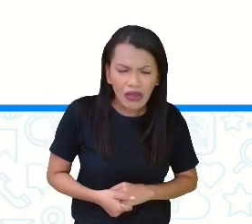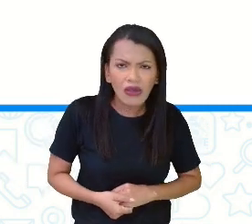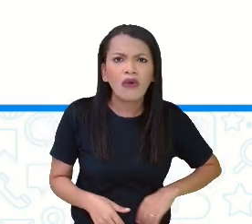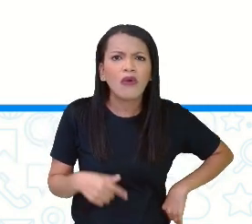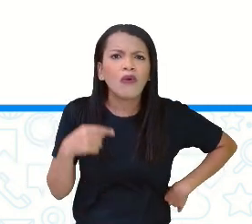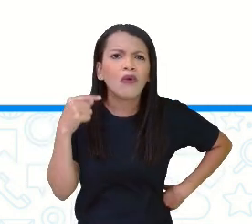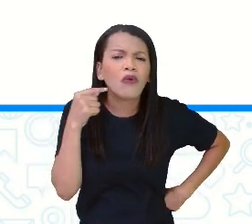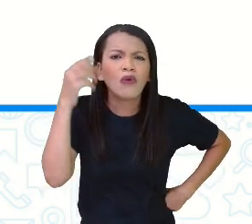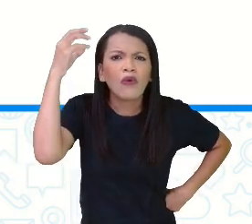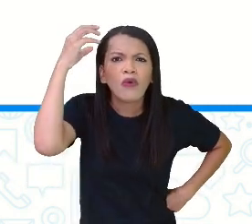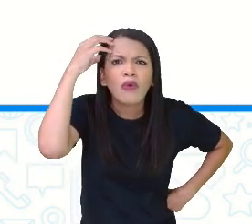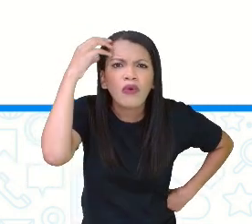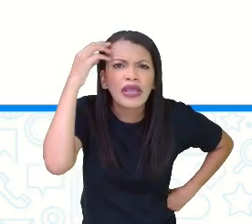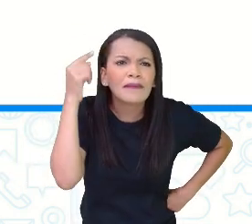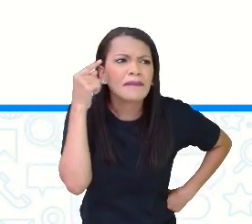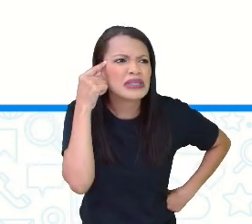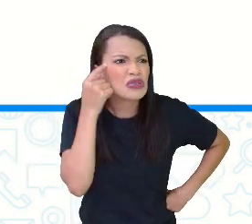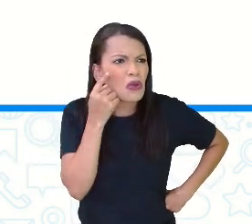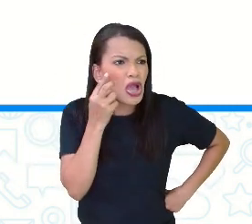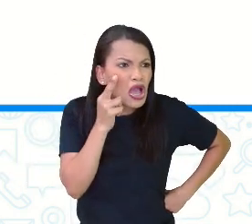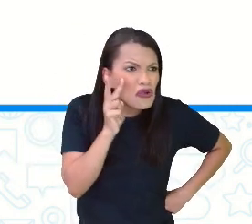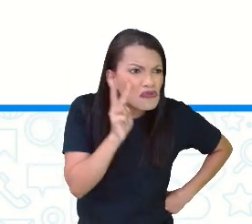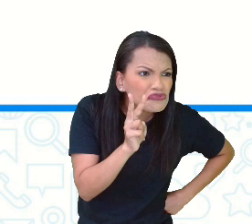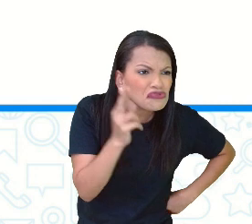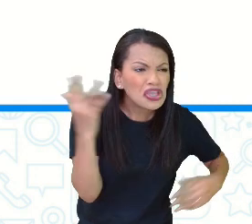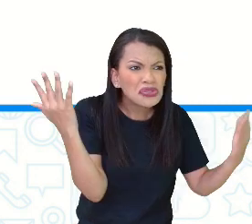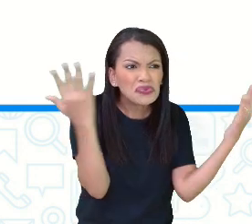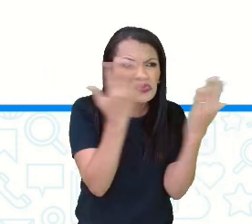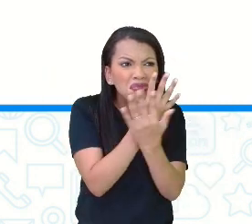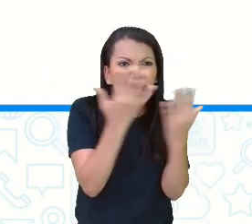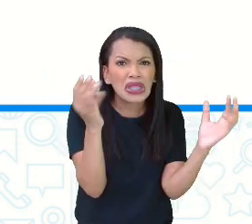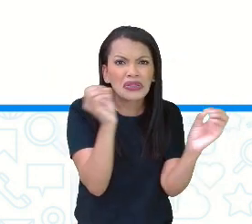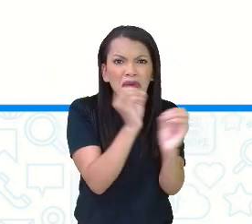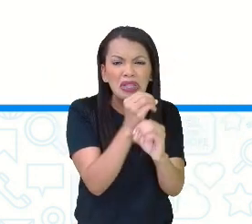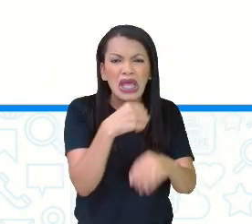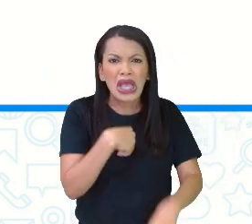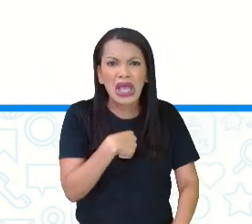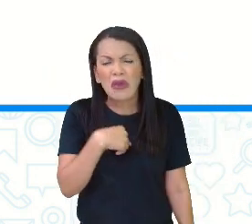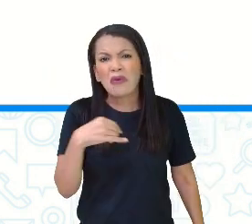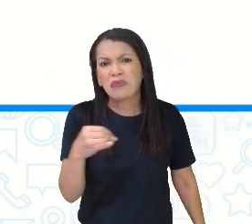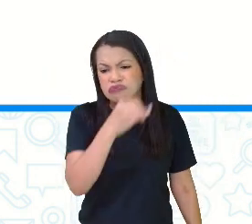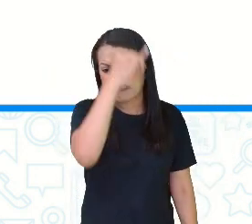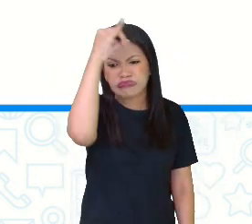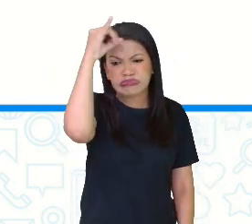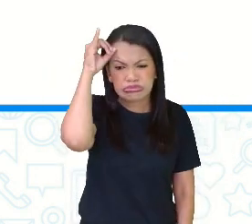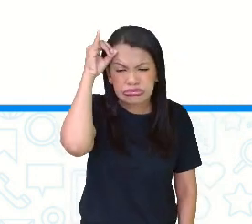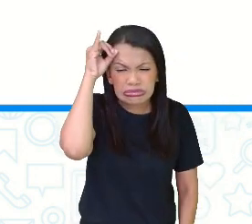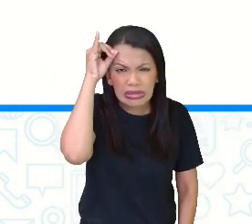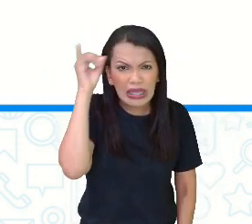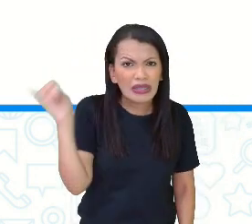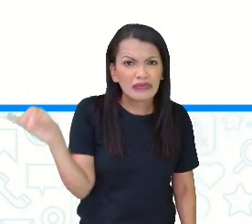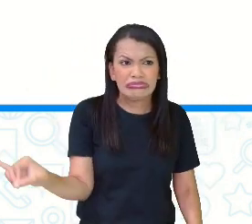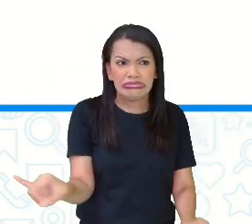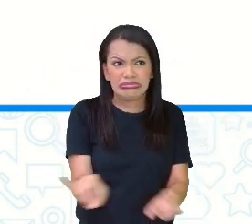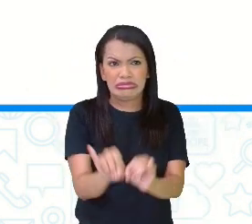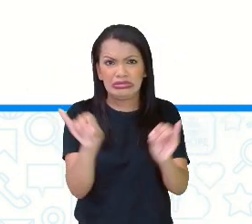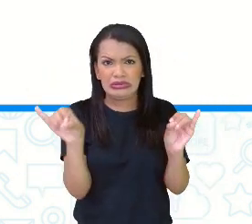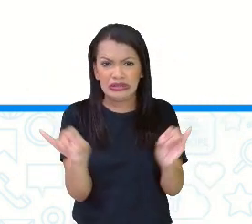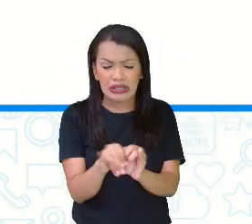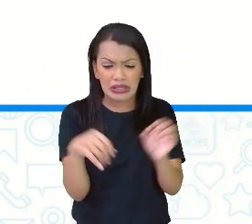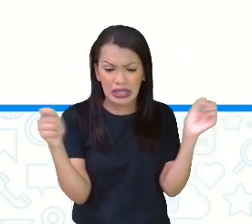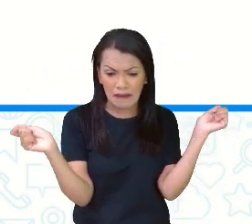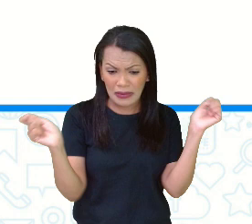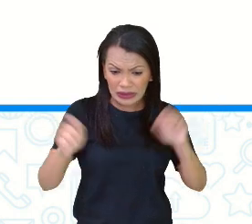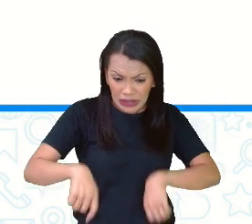Pensou o rei. Não estou vendo nada. Isto é terrível. Serei um tolo. Não terei capacidade para ser rei. Certamente